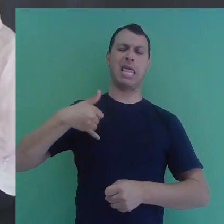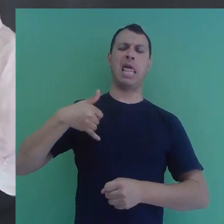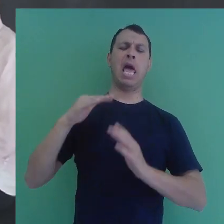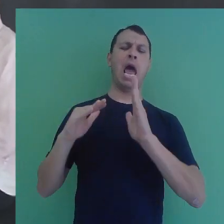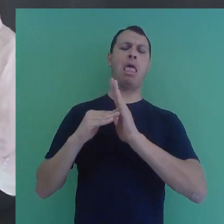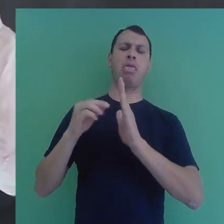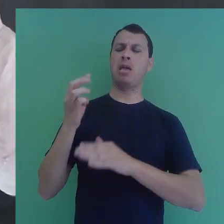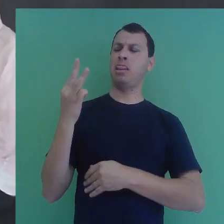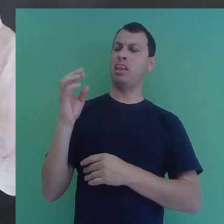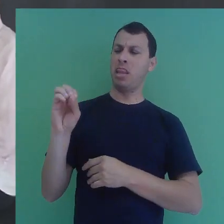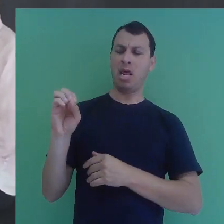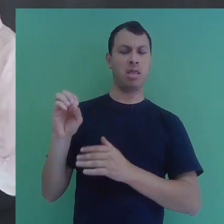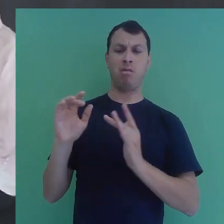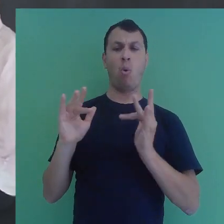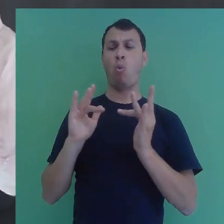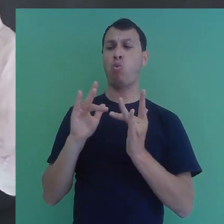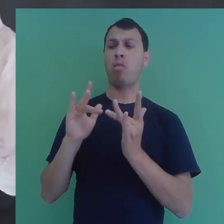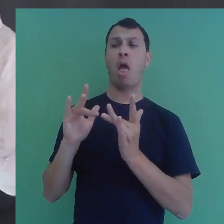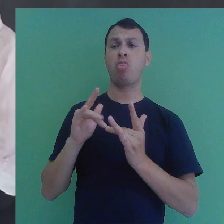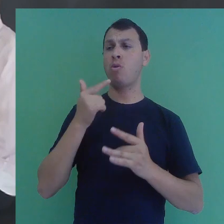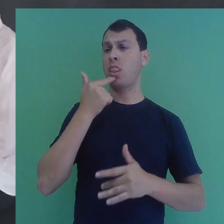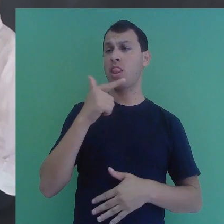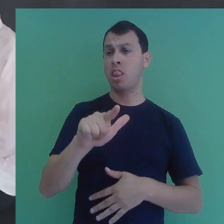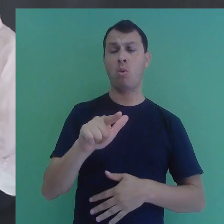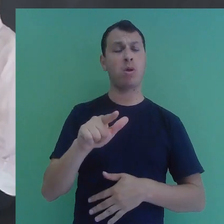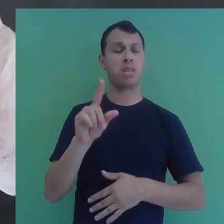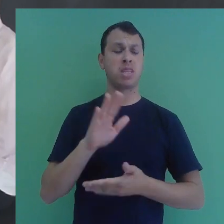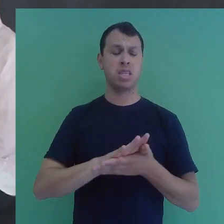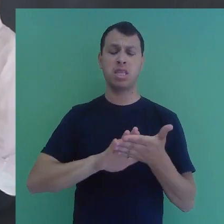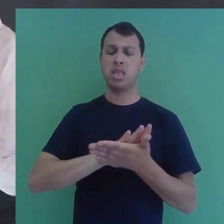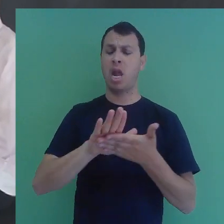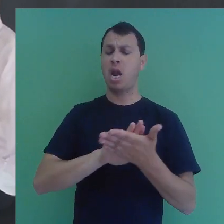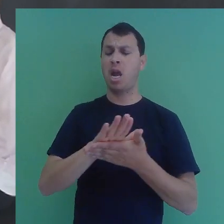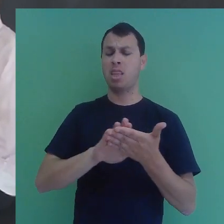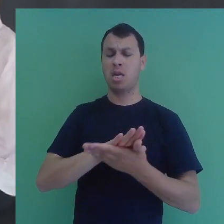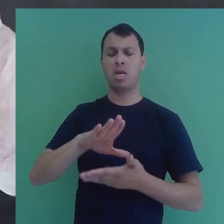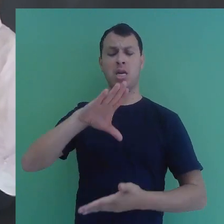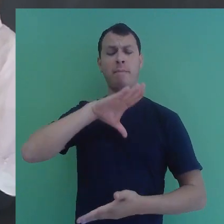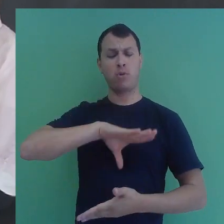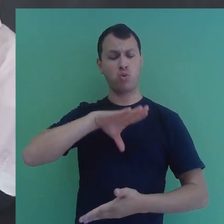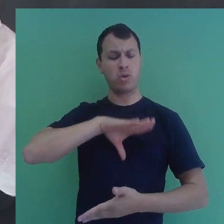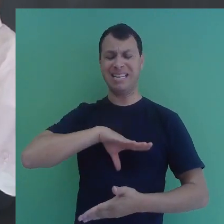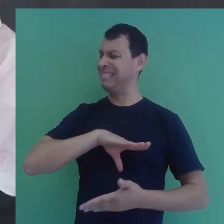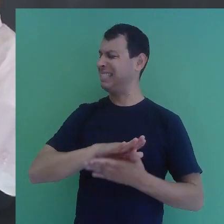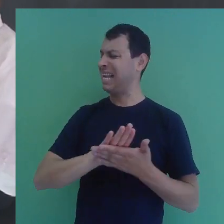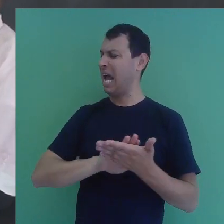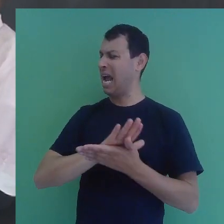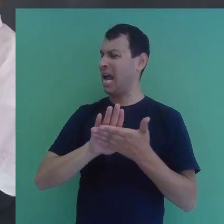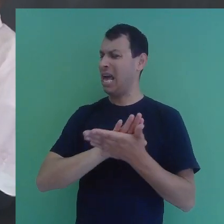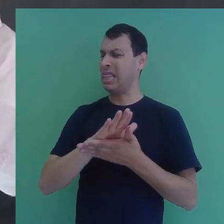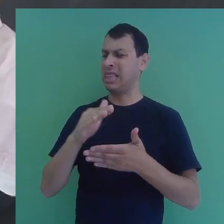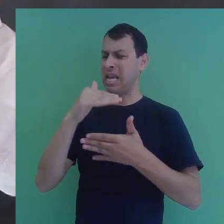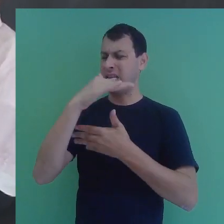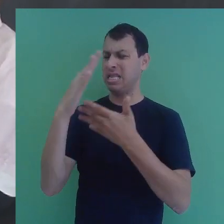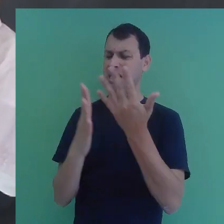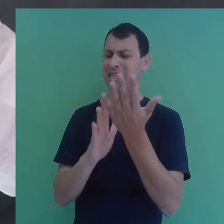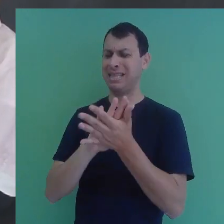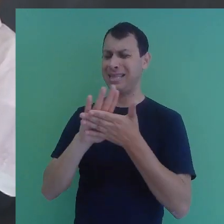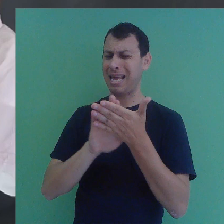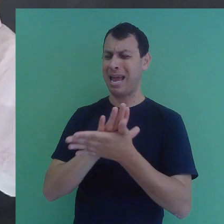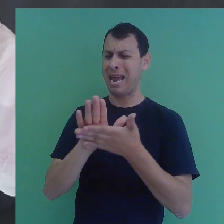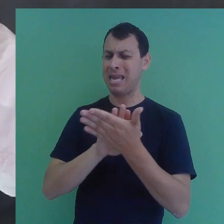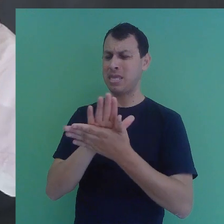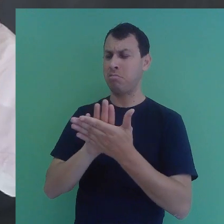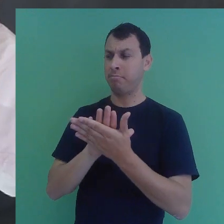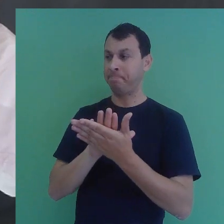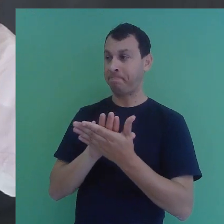língua nenhuma. Então ele era uma pessoa sem língua, né? Sem língua nenhuma, nem português, nem língua de sinais.